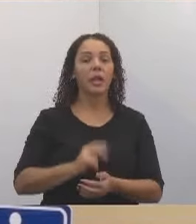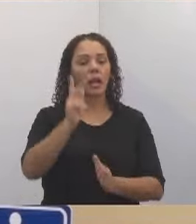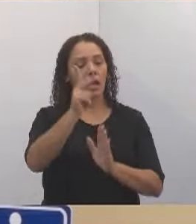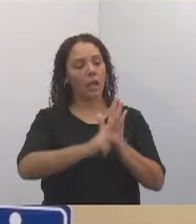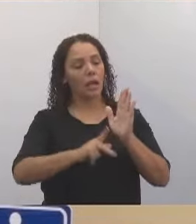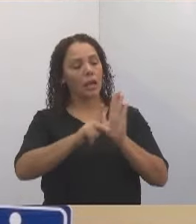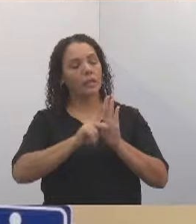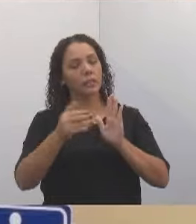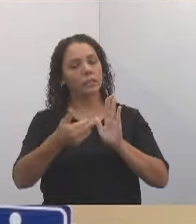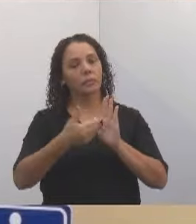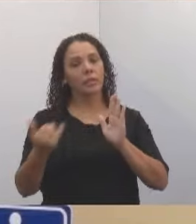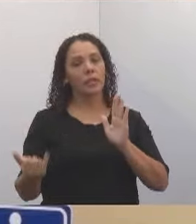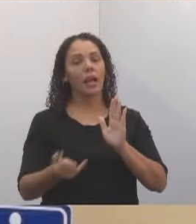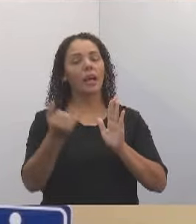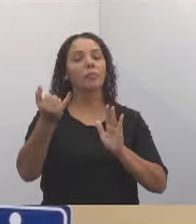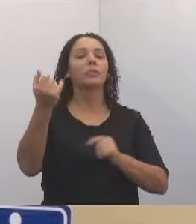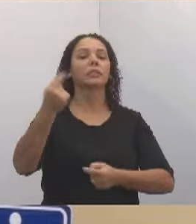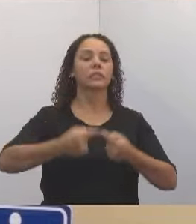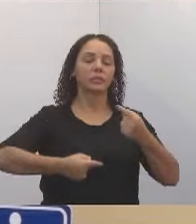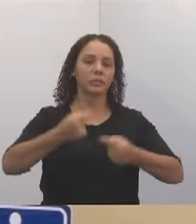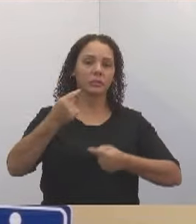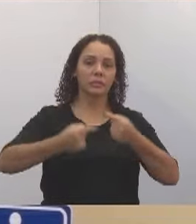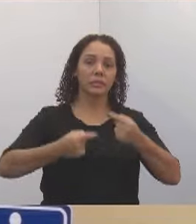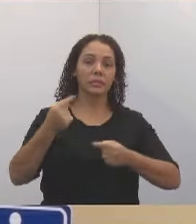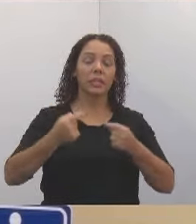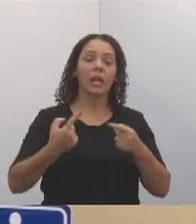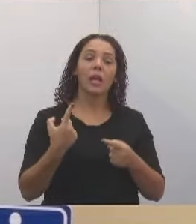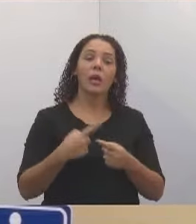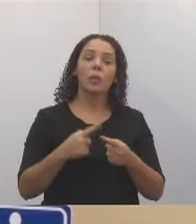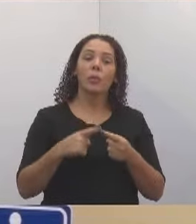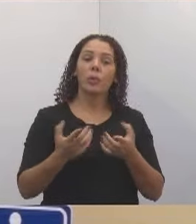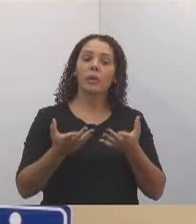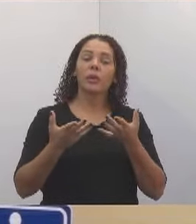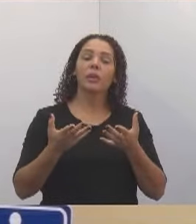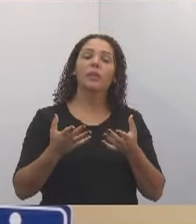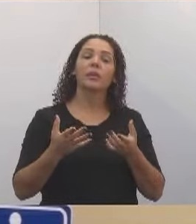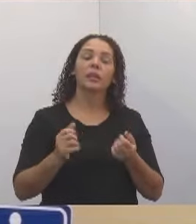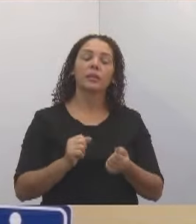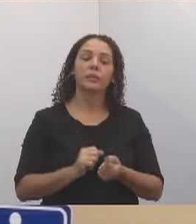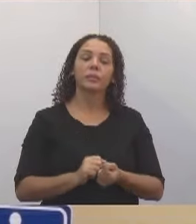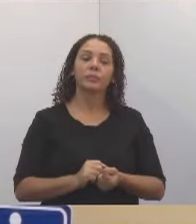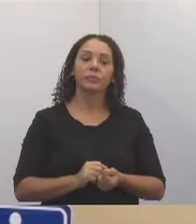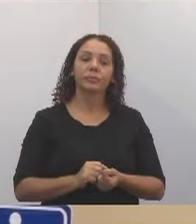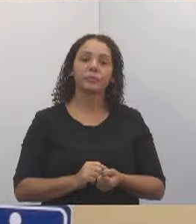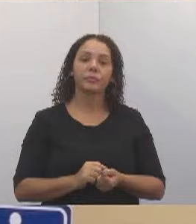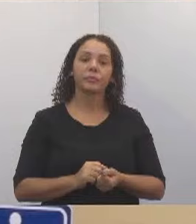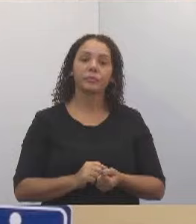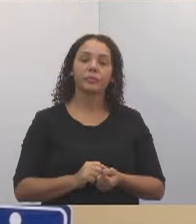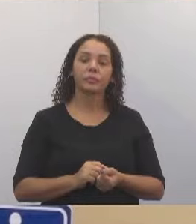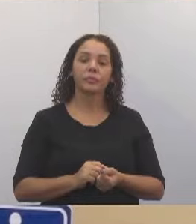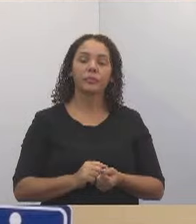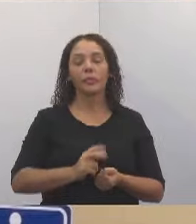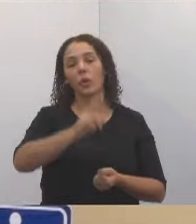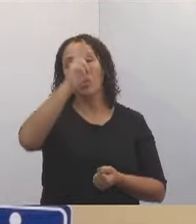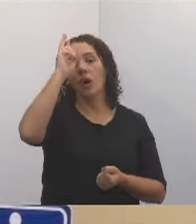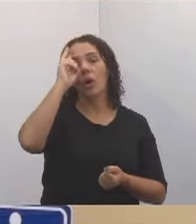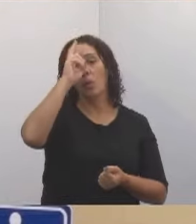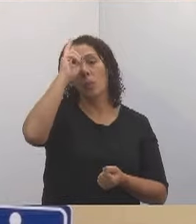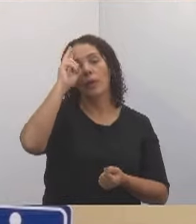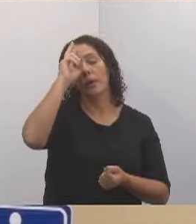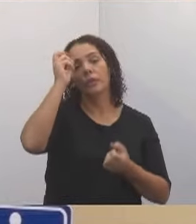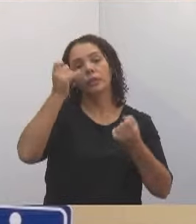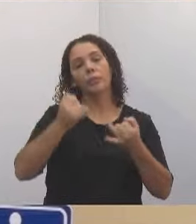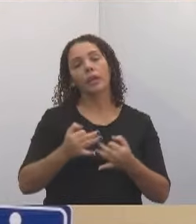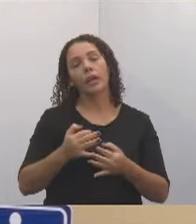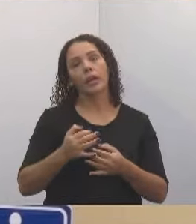importante para a gente discutir. Até porque eu quero aqui fazer uma reconstrução histórica.